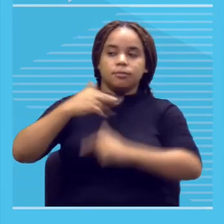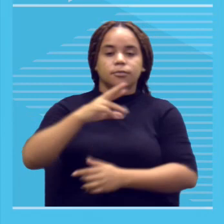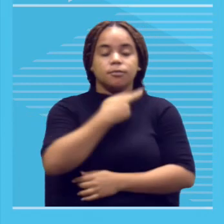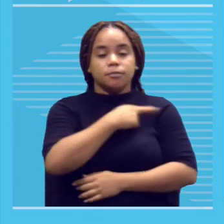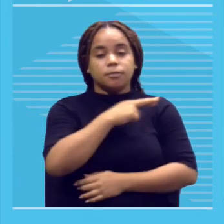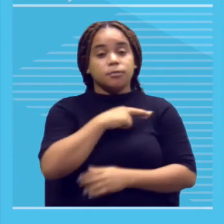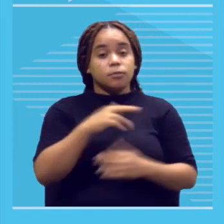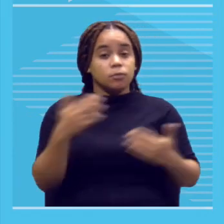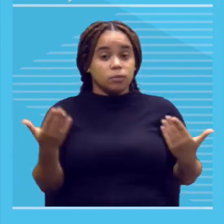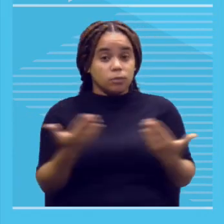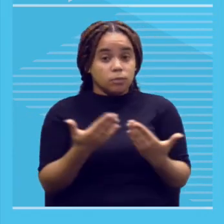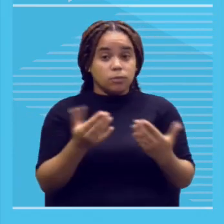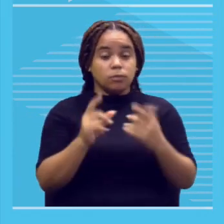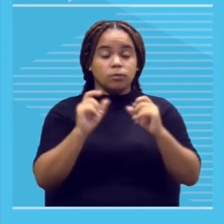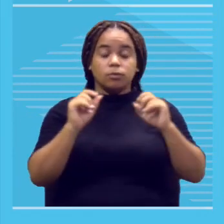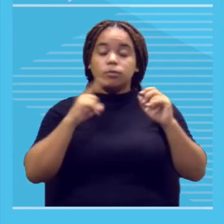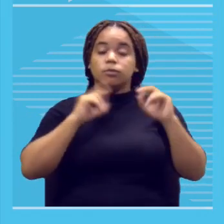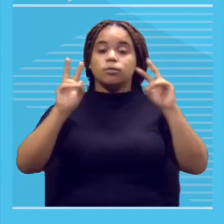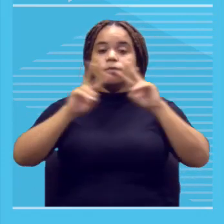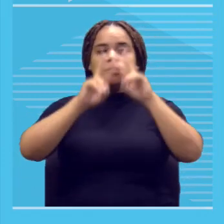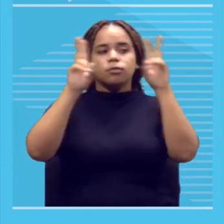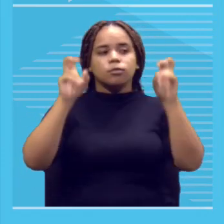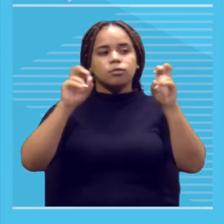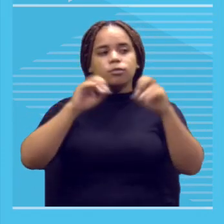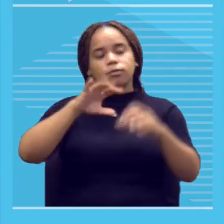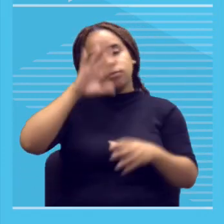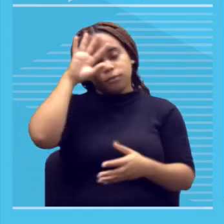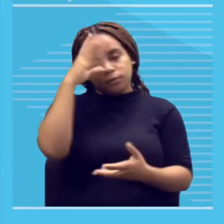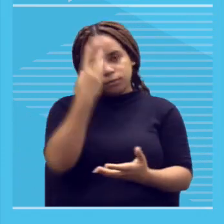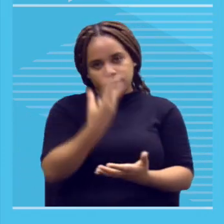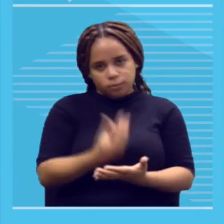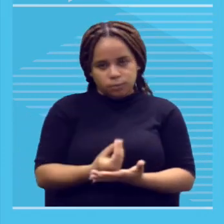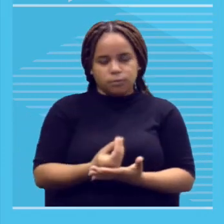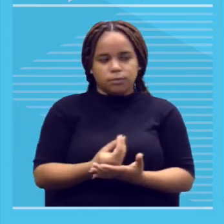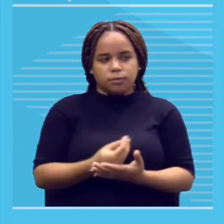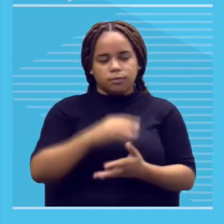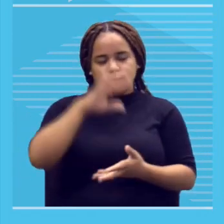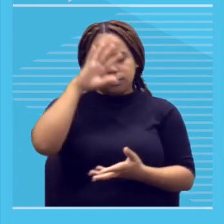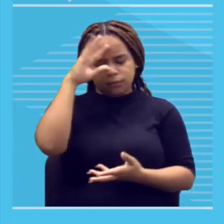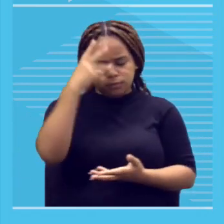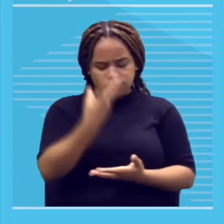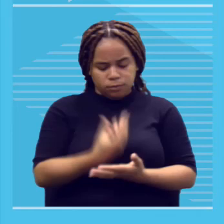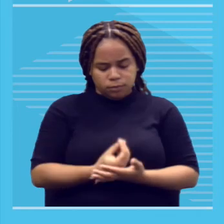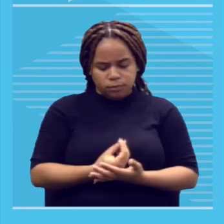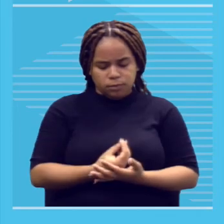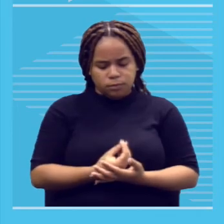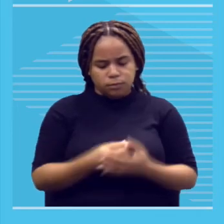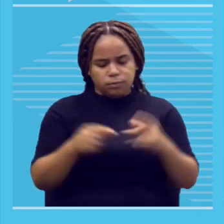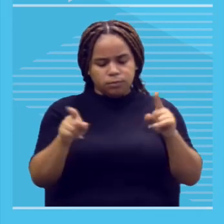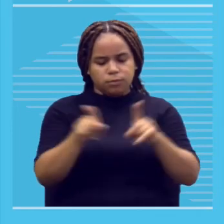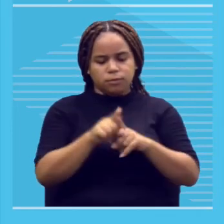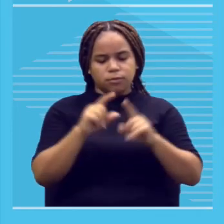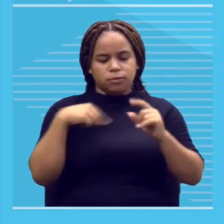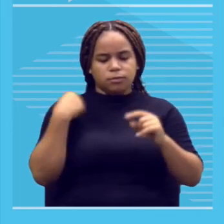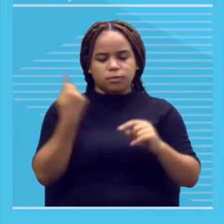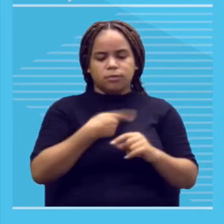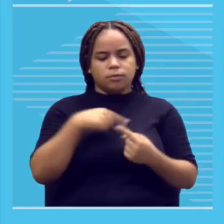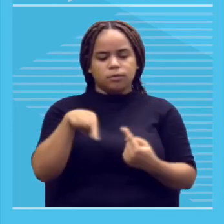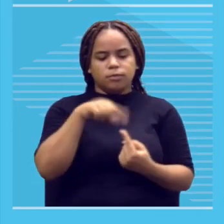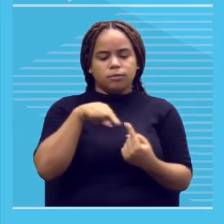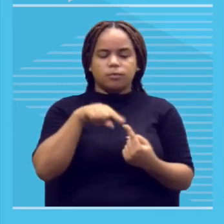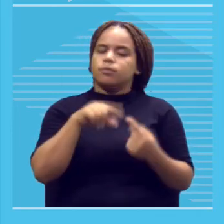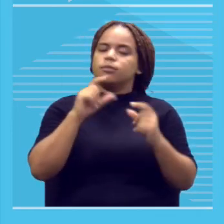hoje vamos abordar o espiritismo tá bom nossos objetivos